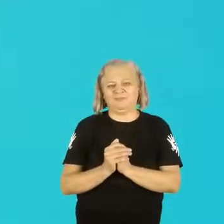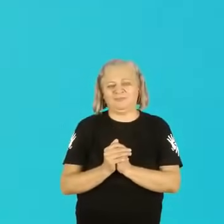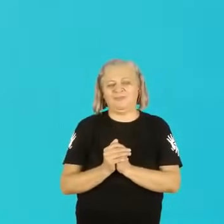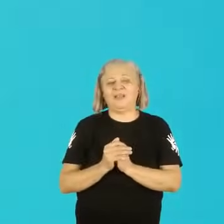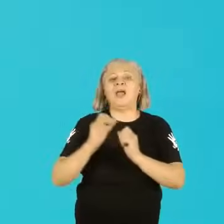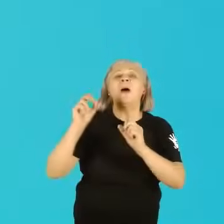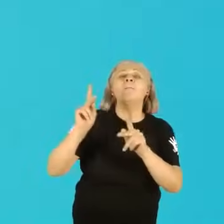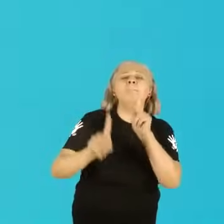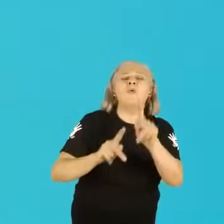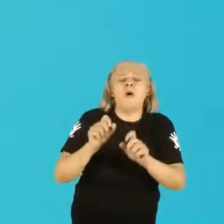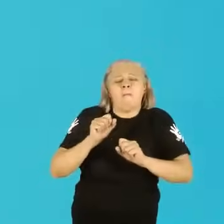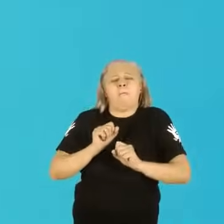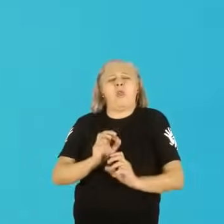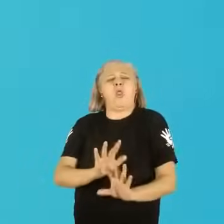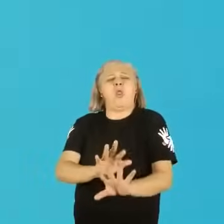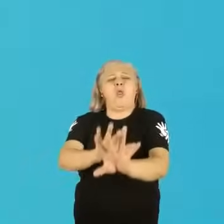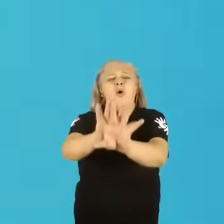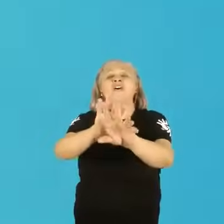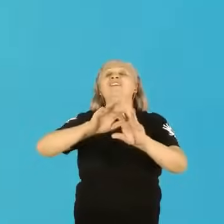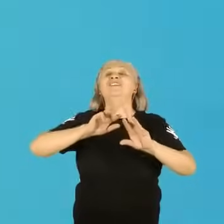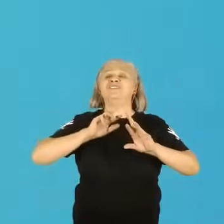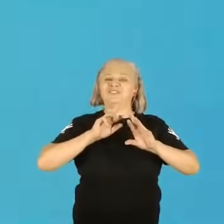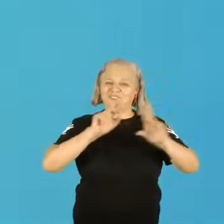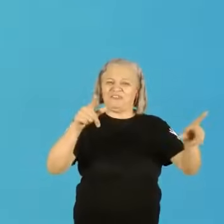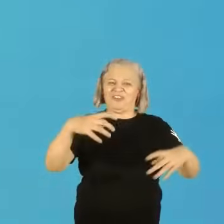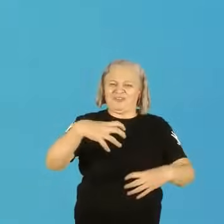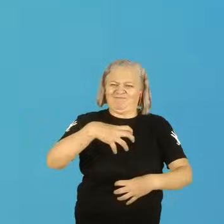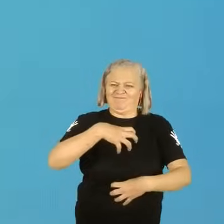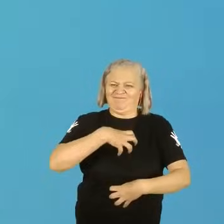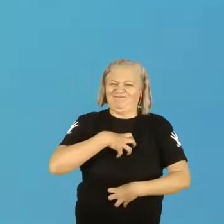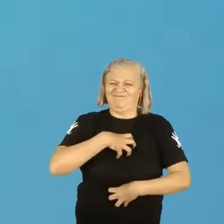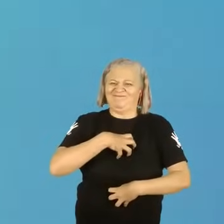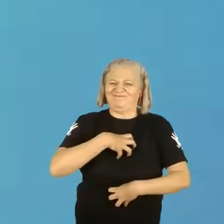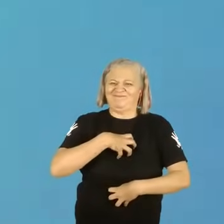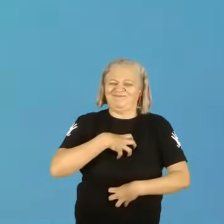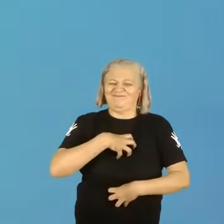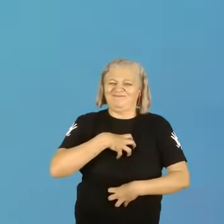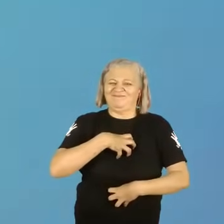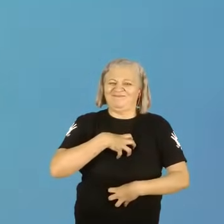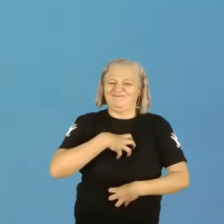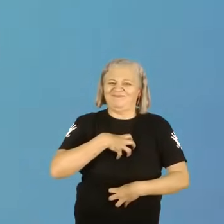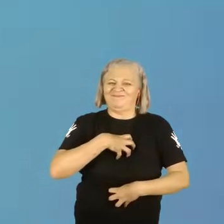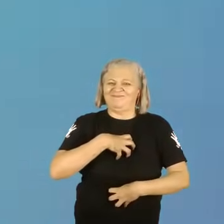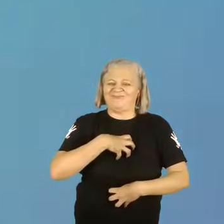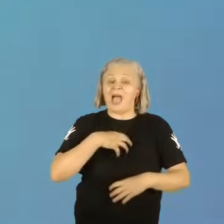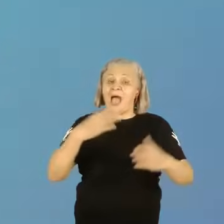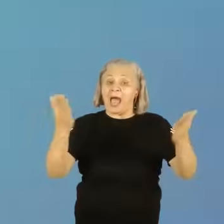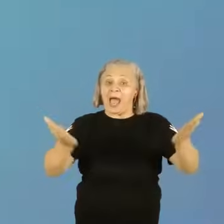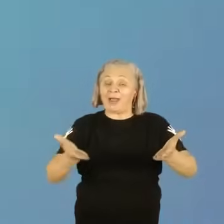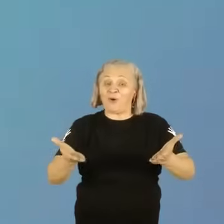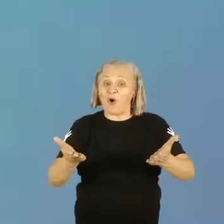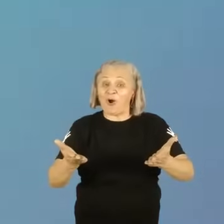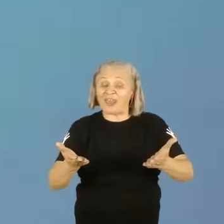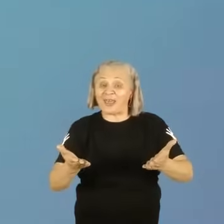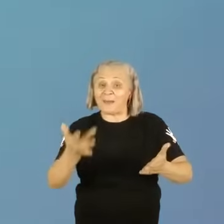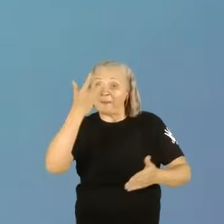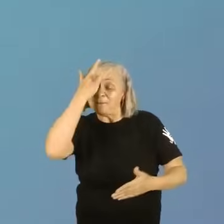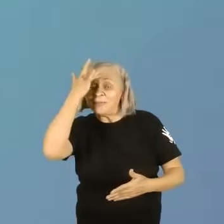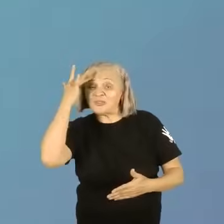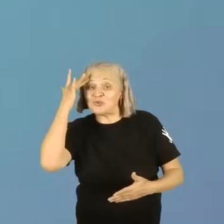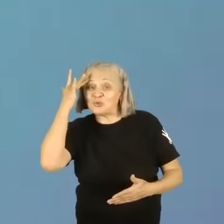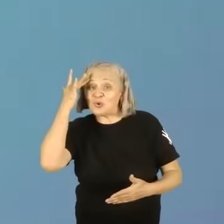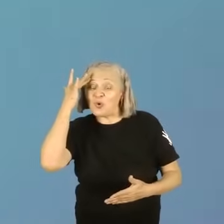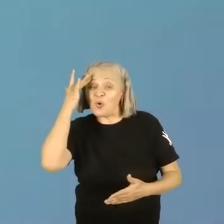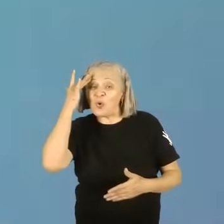dessa multidão diferente de como você entrou. Não mais agora desapercebido, mas